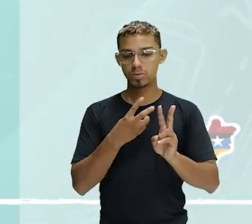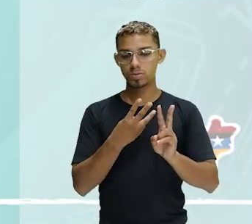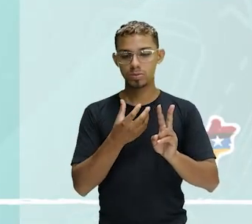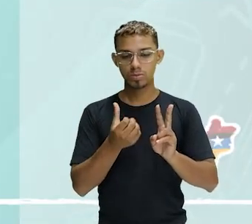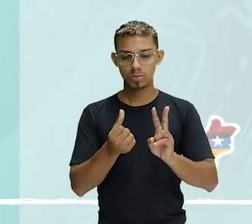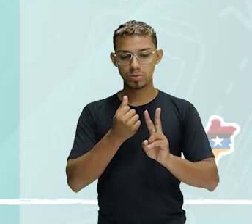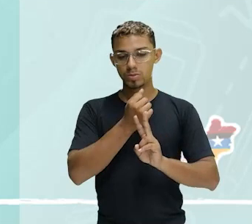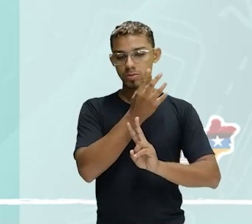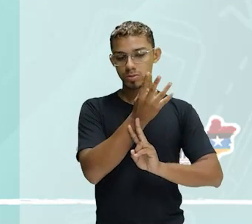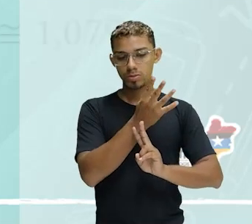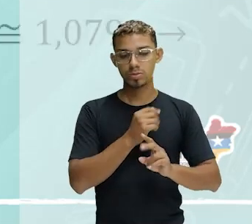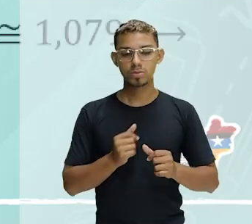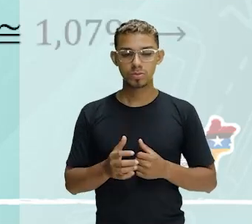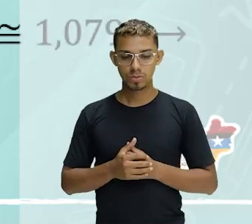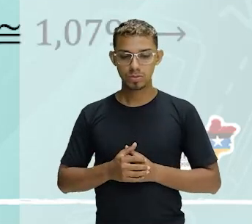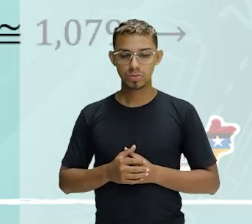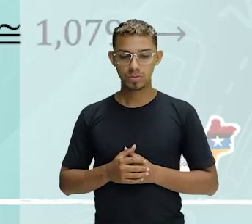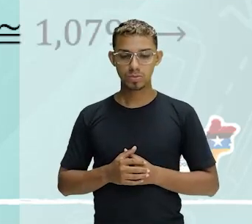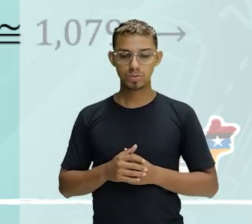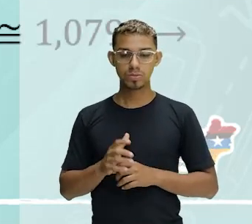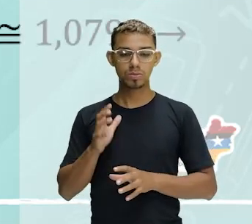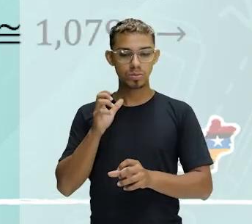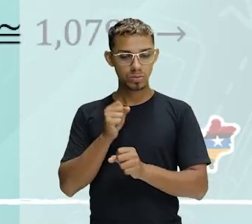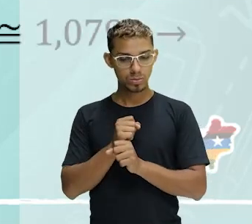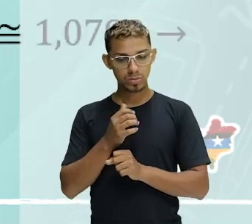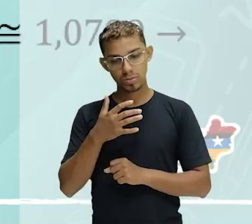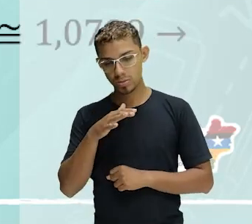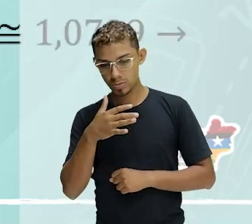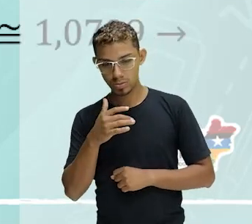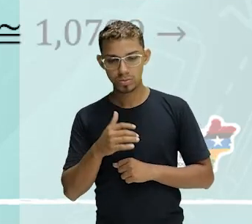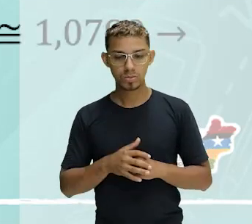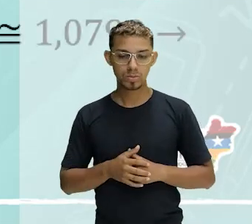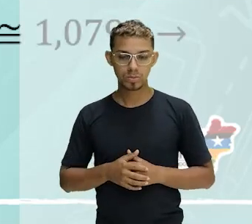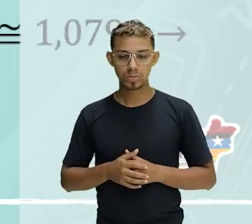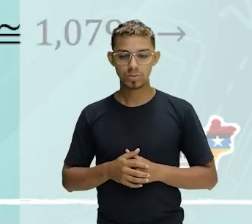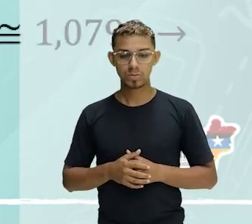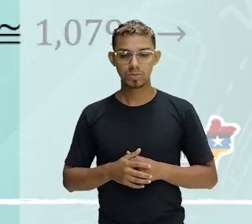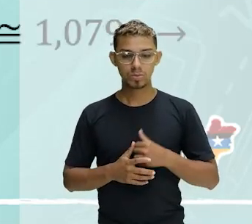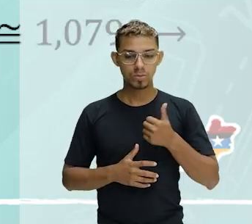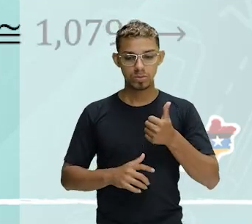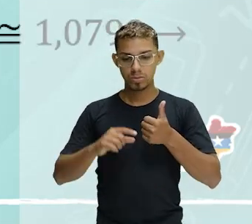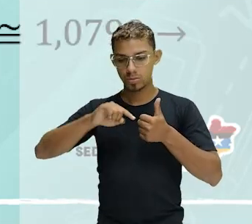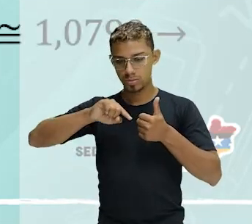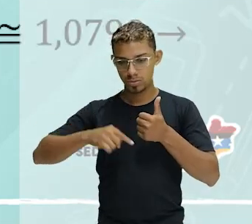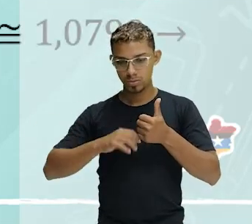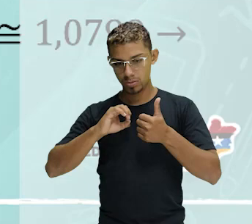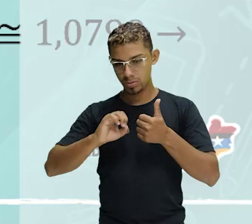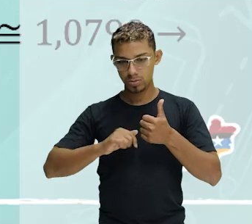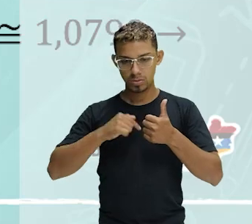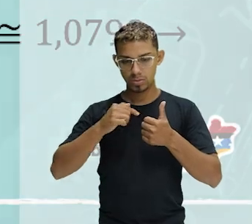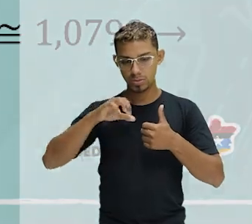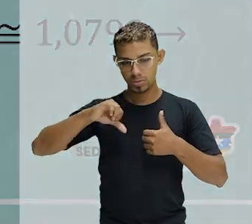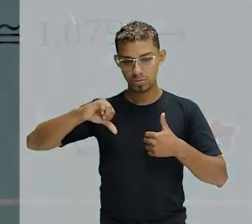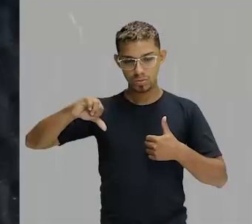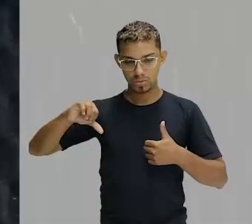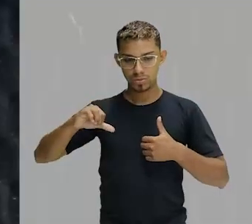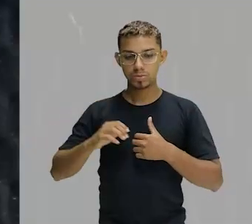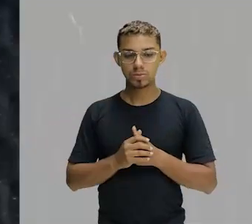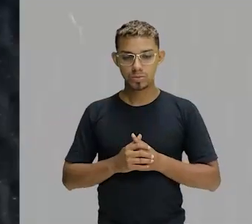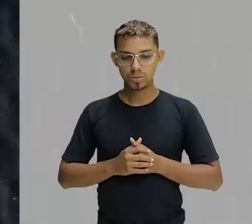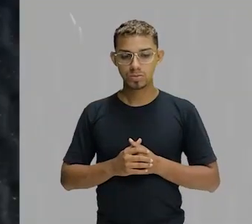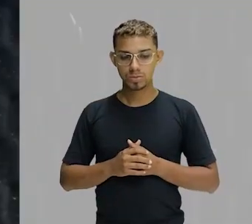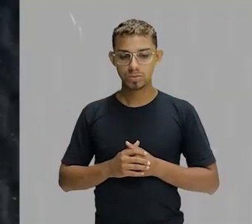de 1,36. E o resultado disso é aproximadamente 1,0799.